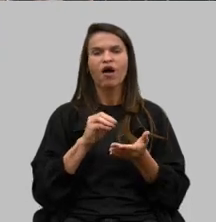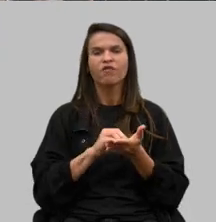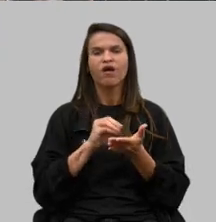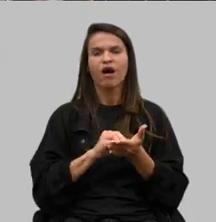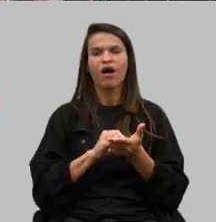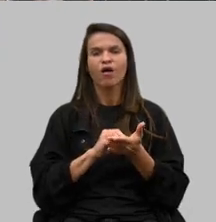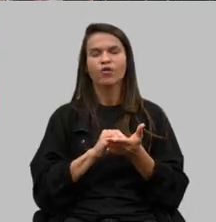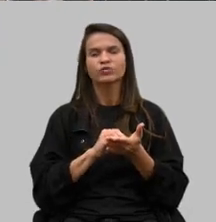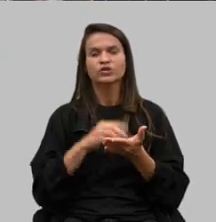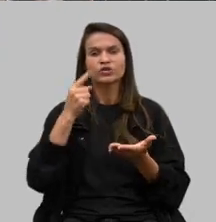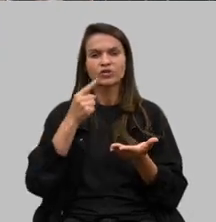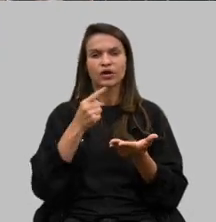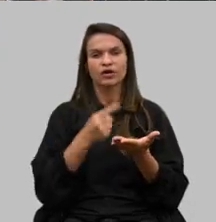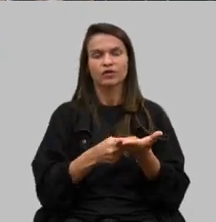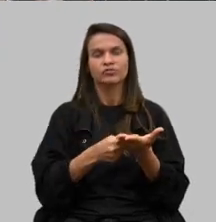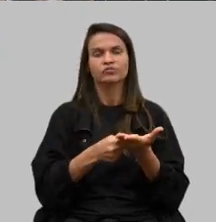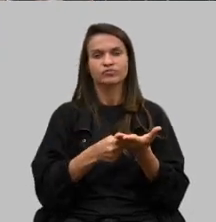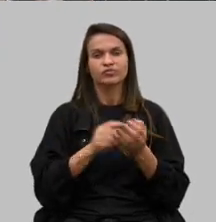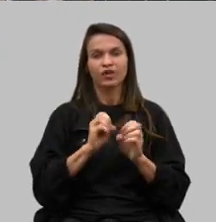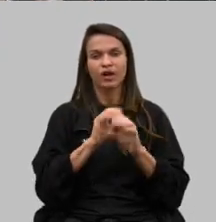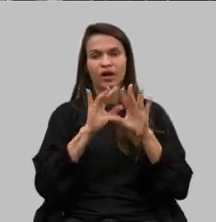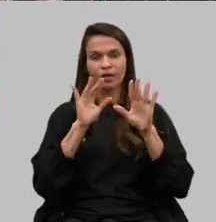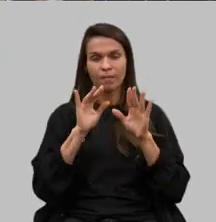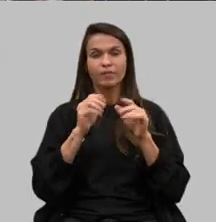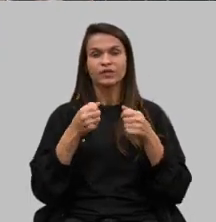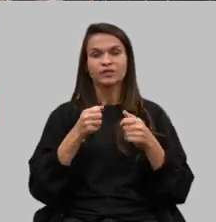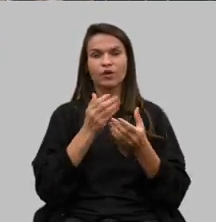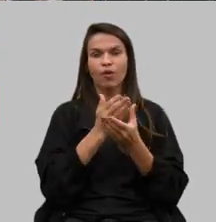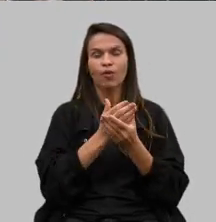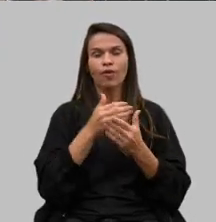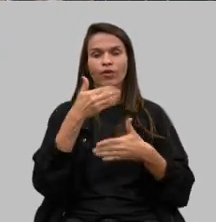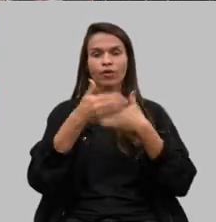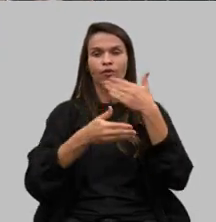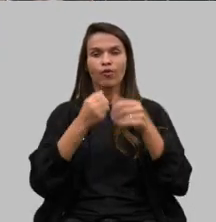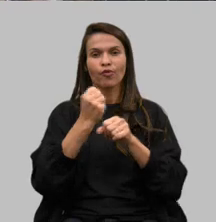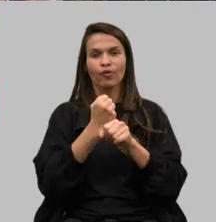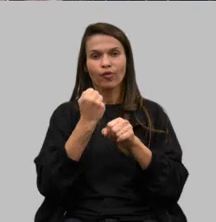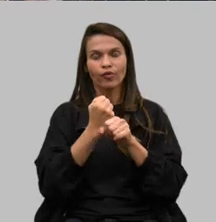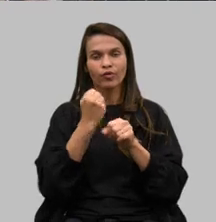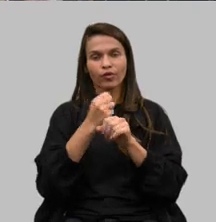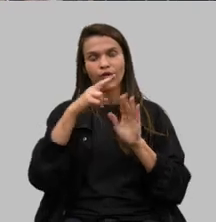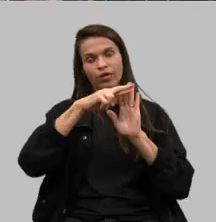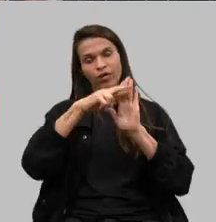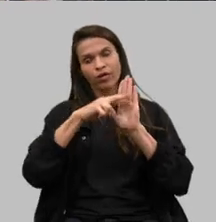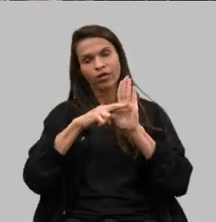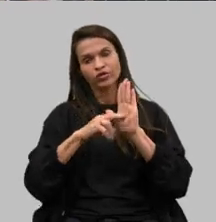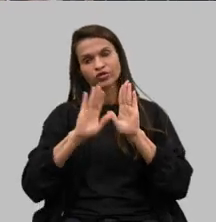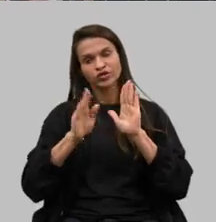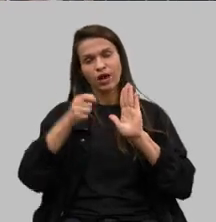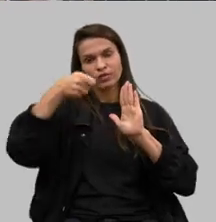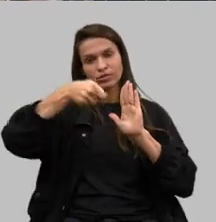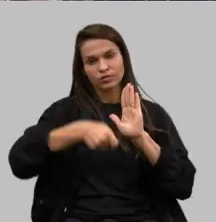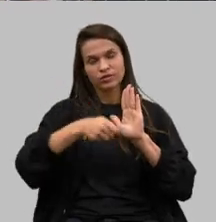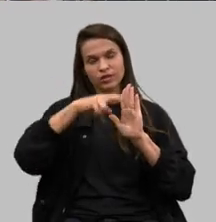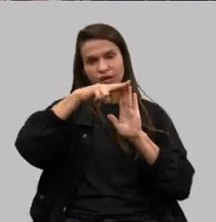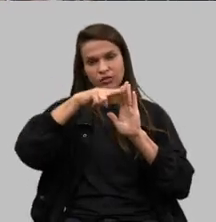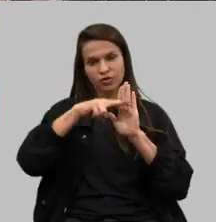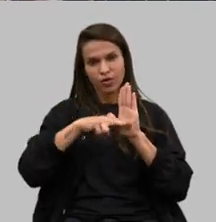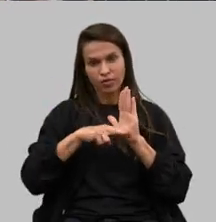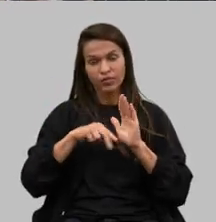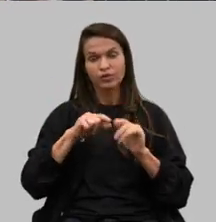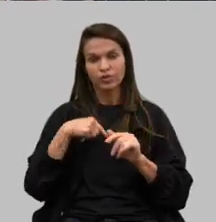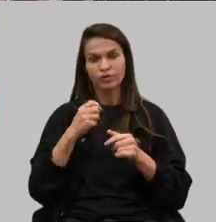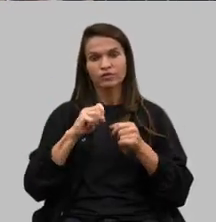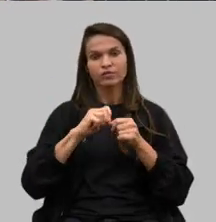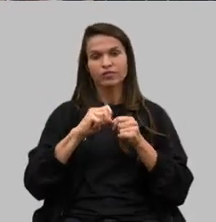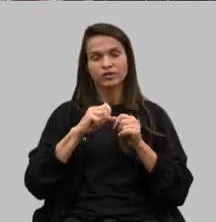algo que não é correto ele tem que ser um processo de construção da regularidade a partir dos requisitos estabelecidos nas normas e assim nós estamos fazendo